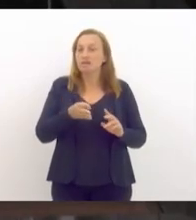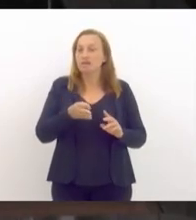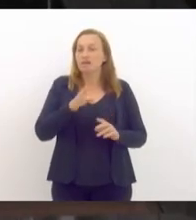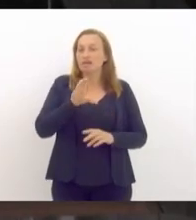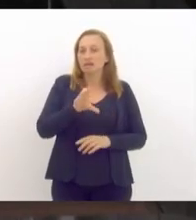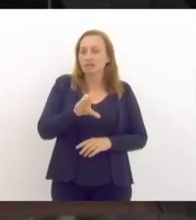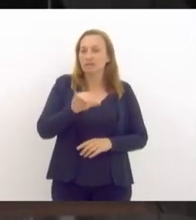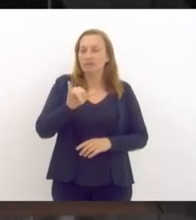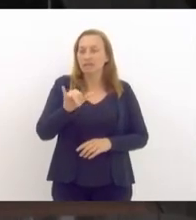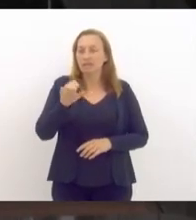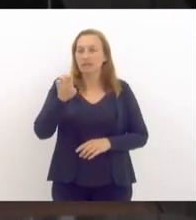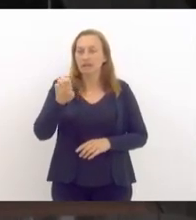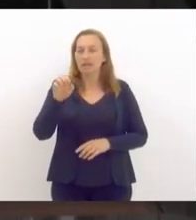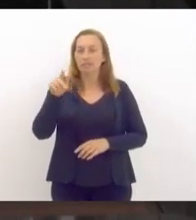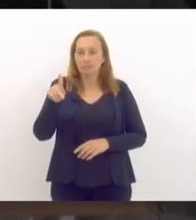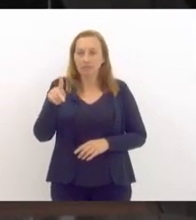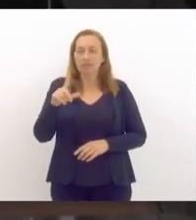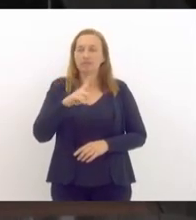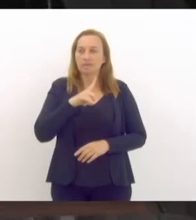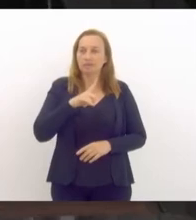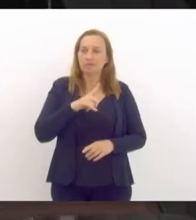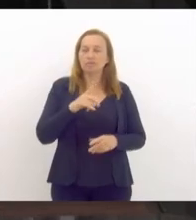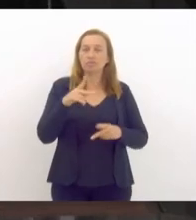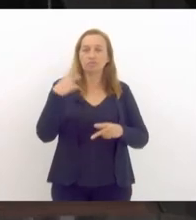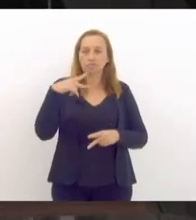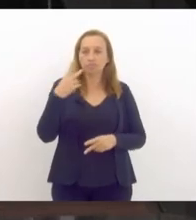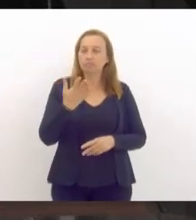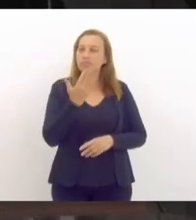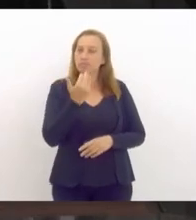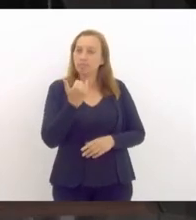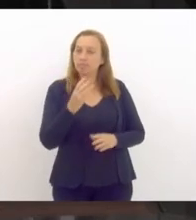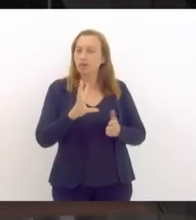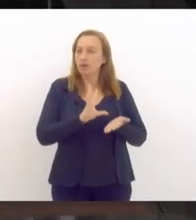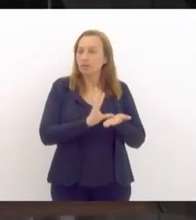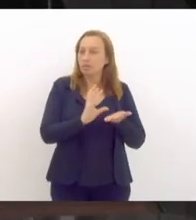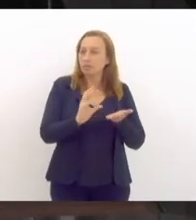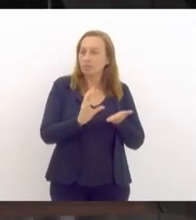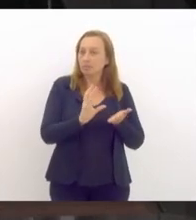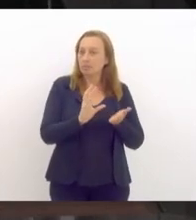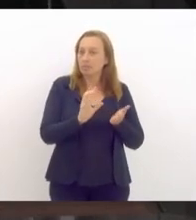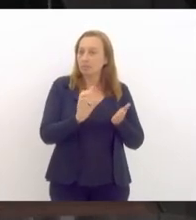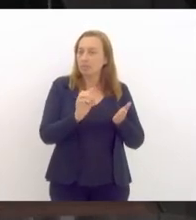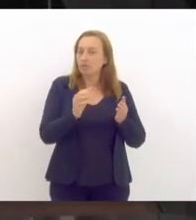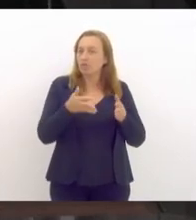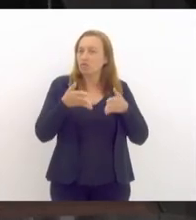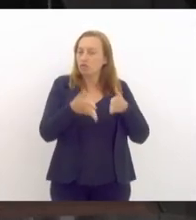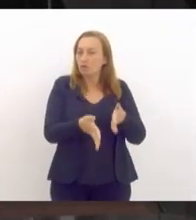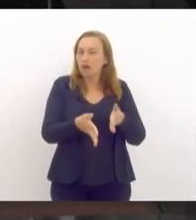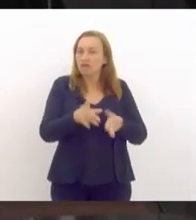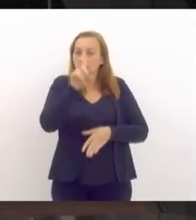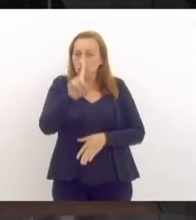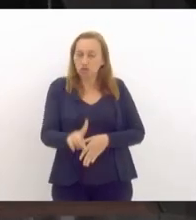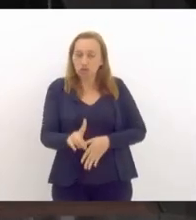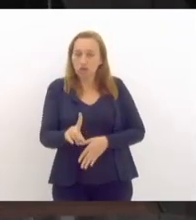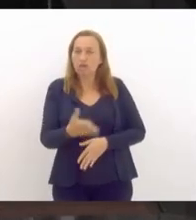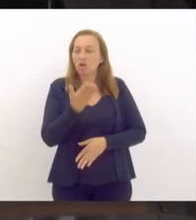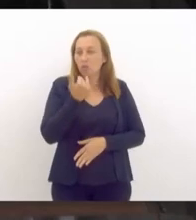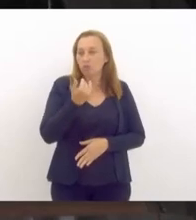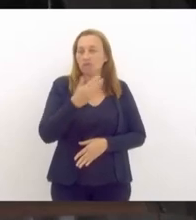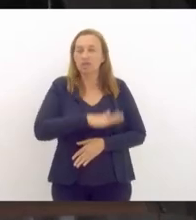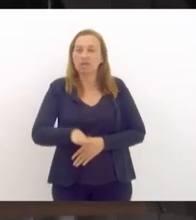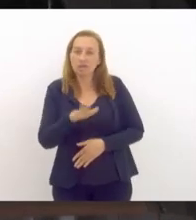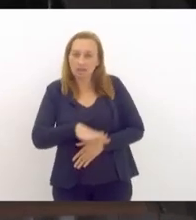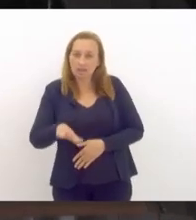alimentação muito pautada na alimentação das crianças no direito alimentação como direito